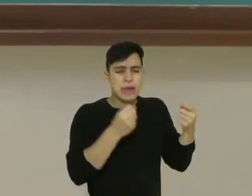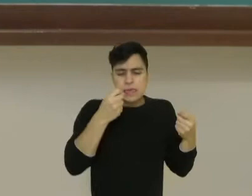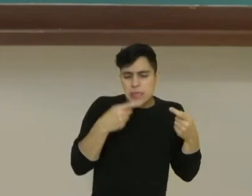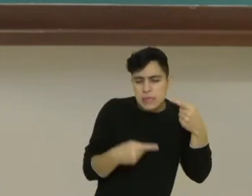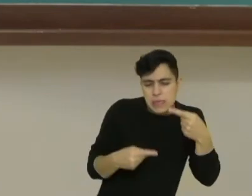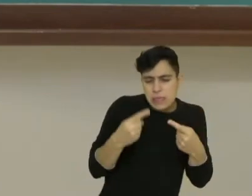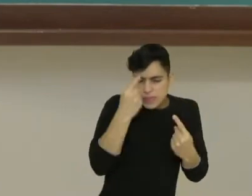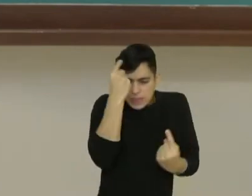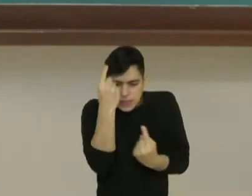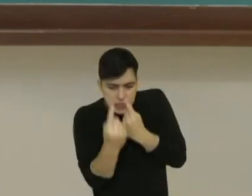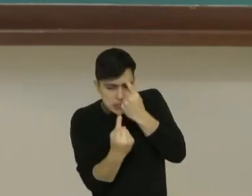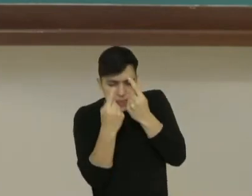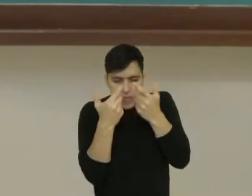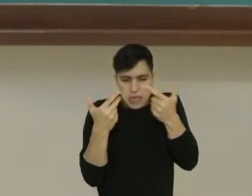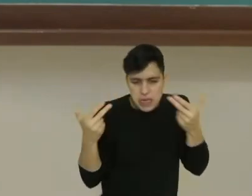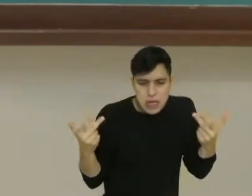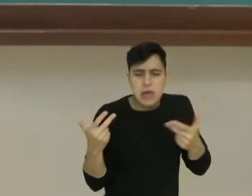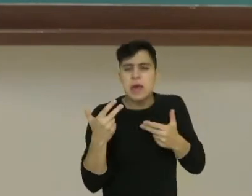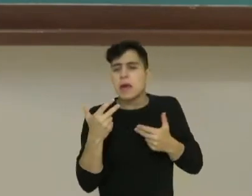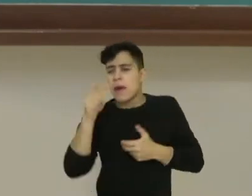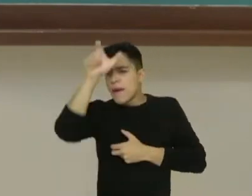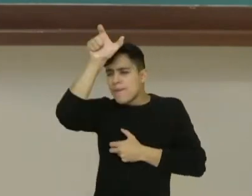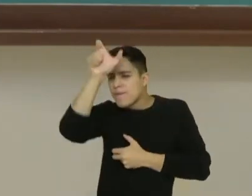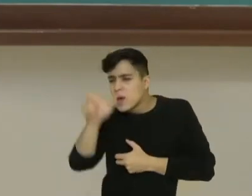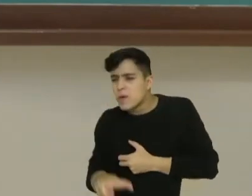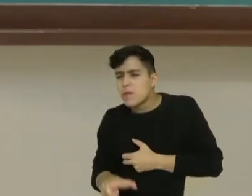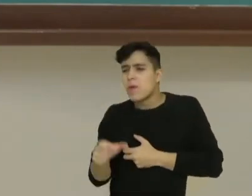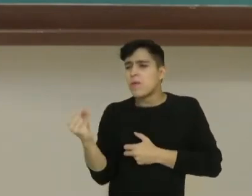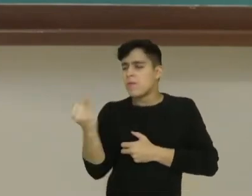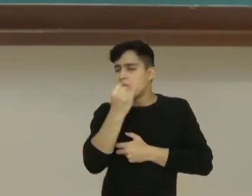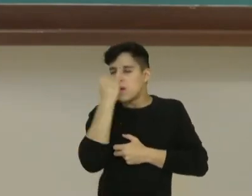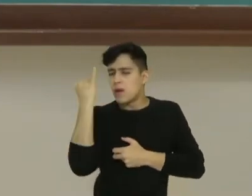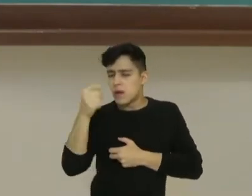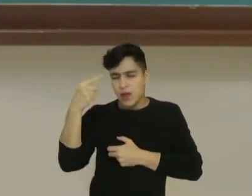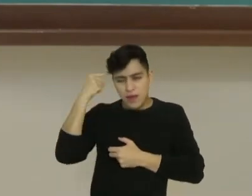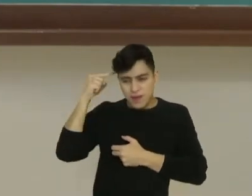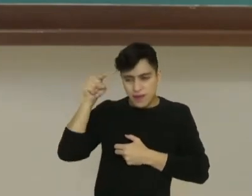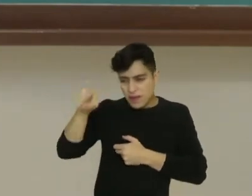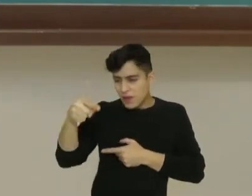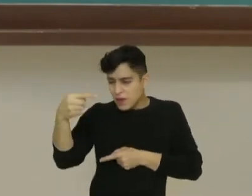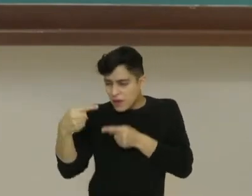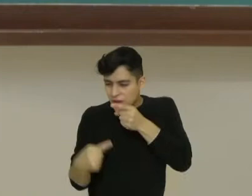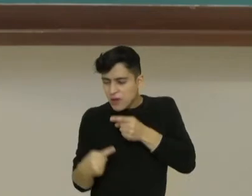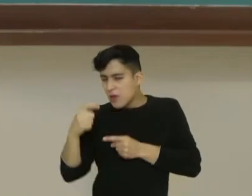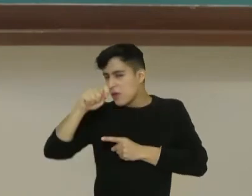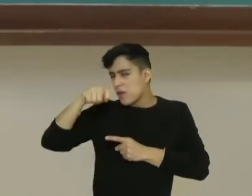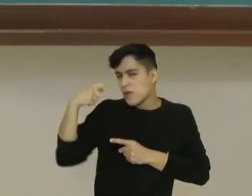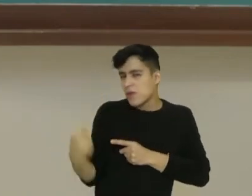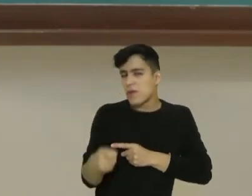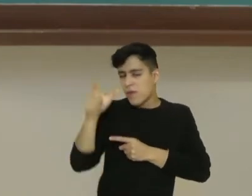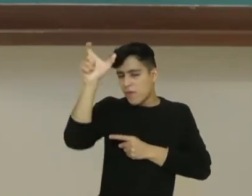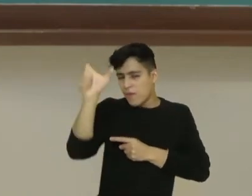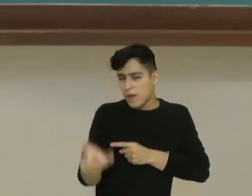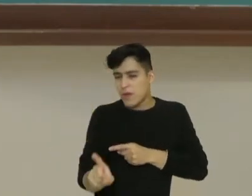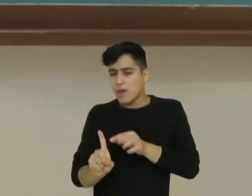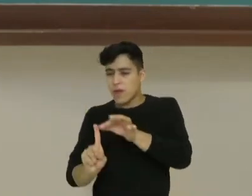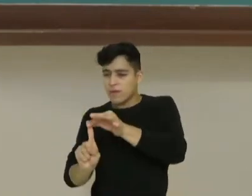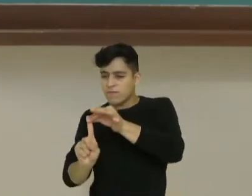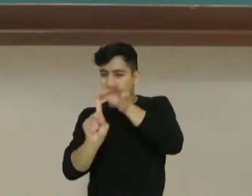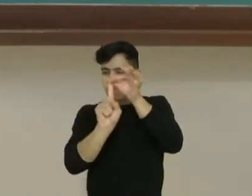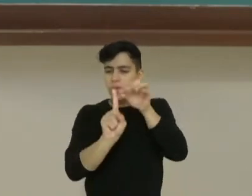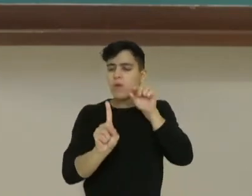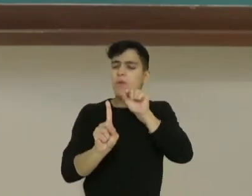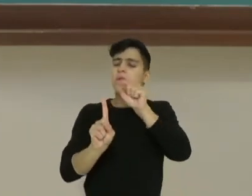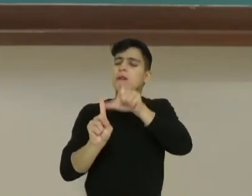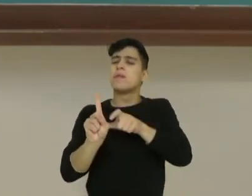e que colocavam esse homem como prioridade, né? Colocava esse homem no centro de tudo, discutia as necessidades desse